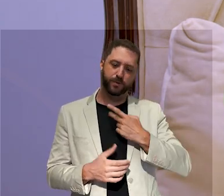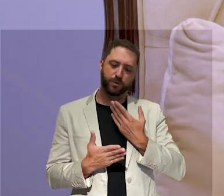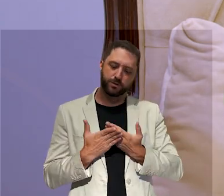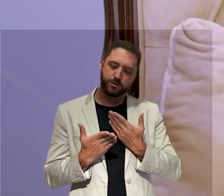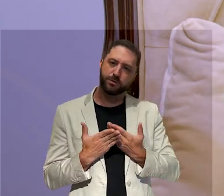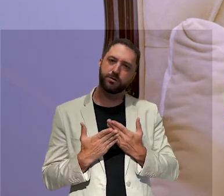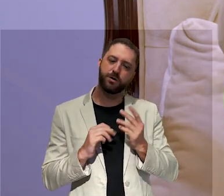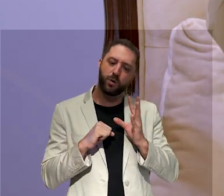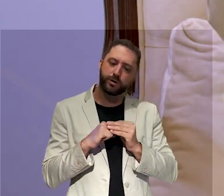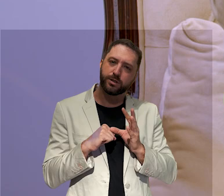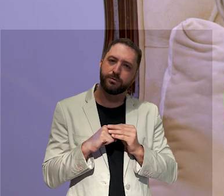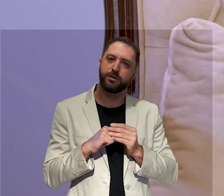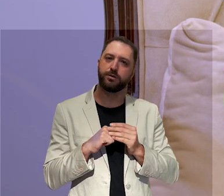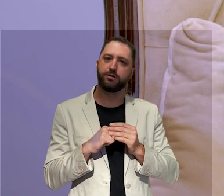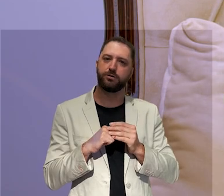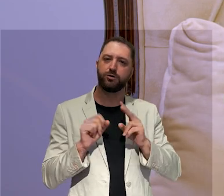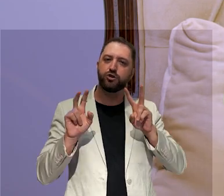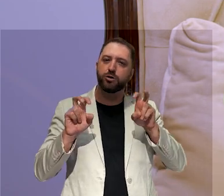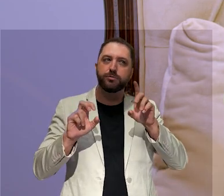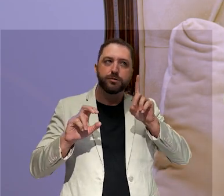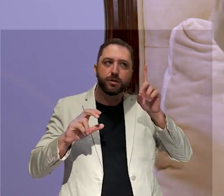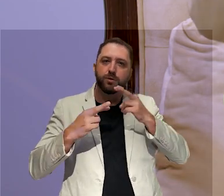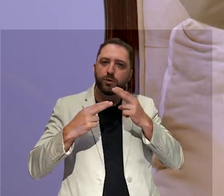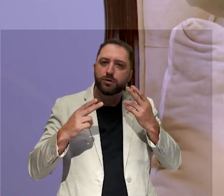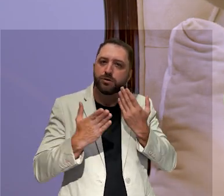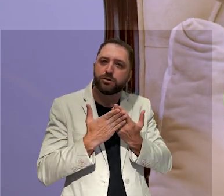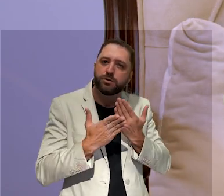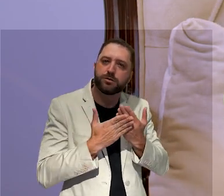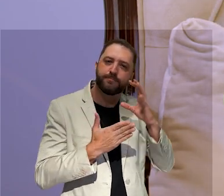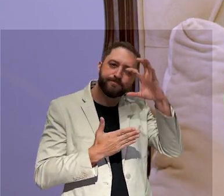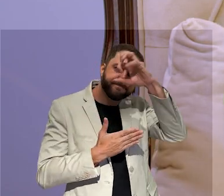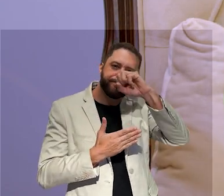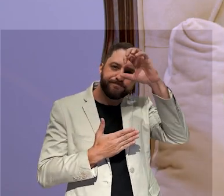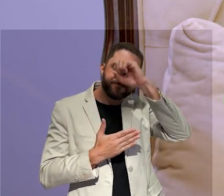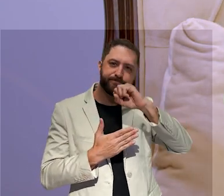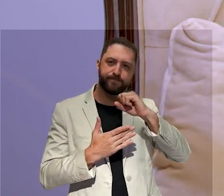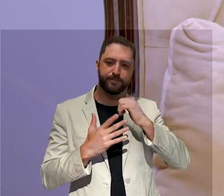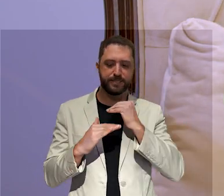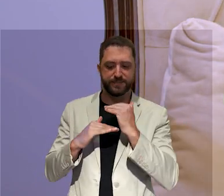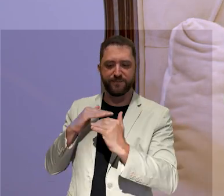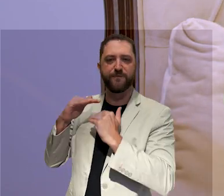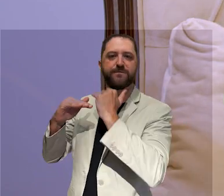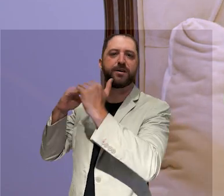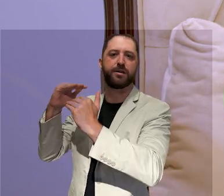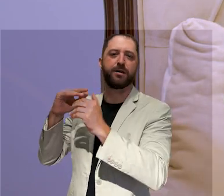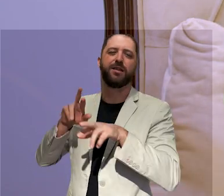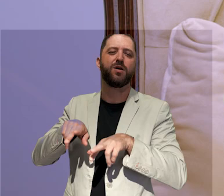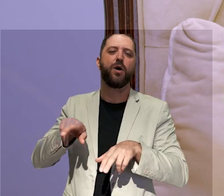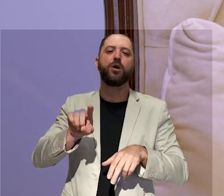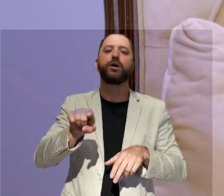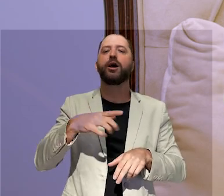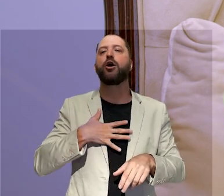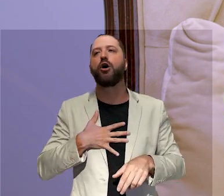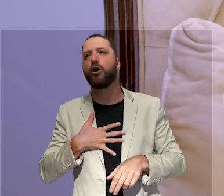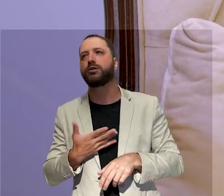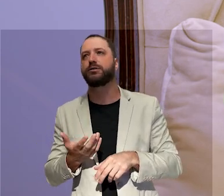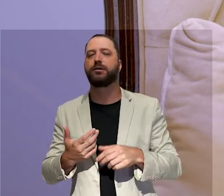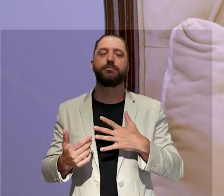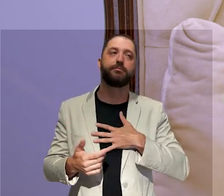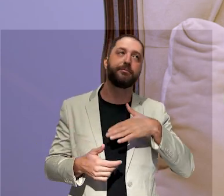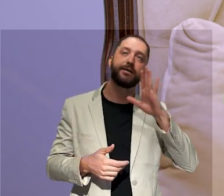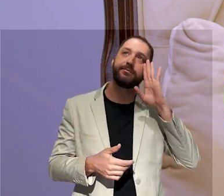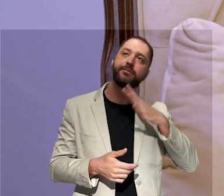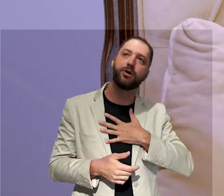sobre autoconhecimento, sobre espiritualidade, sobre se desenvolver, né? Se conhecer não é saber o que